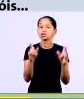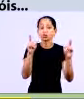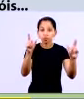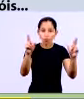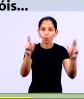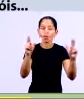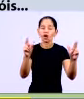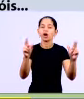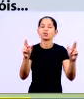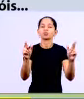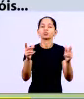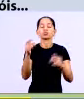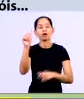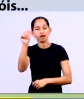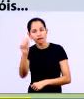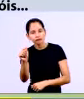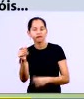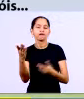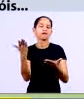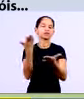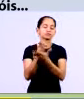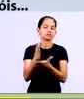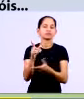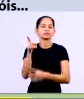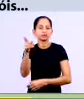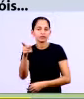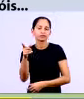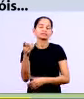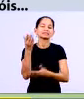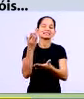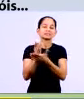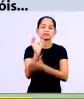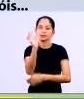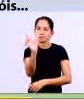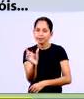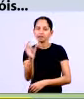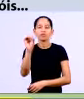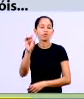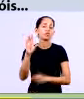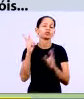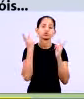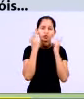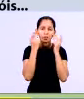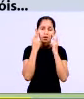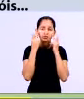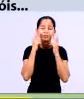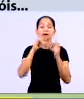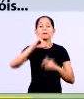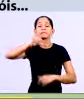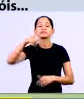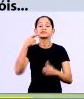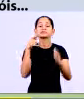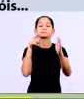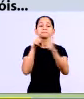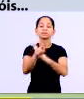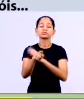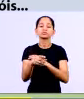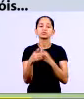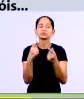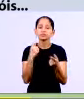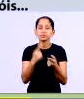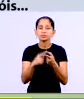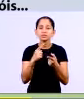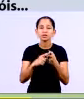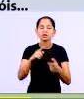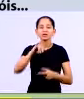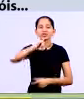oxítonas terminadas em A, as oxítonas terminadas em E, as oxítonas terminadas em O. Aí eu aproveito e pergunto, por que tem gente que acentua